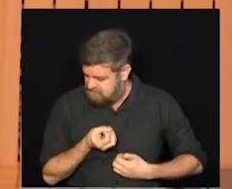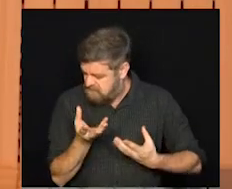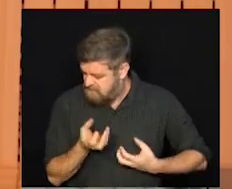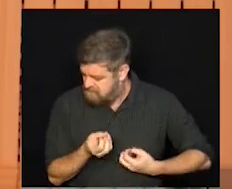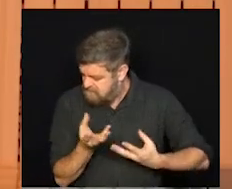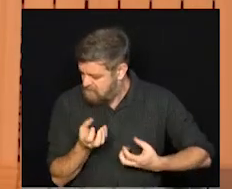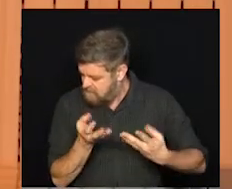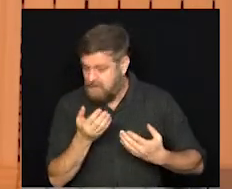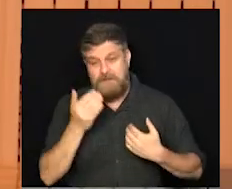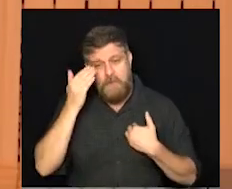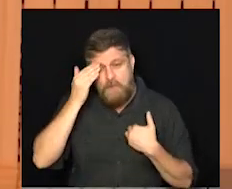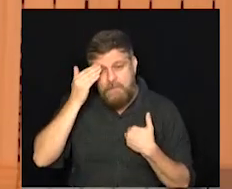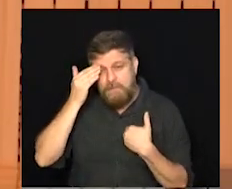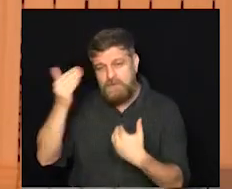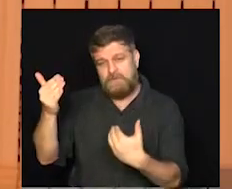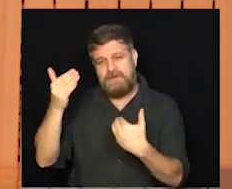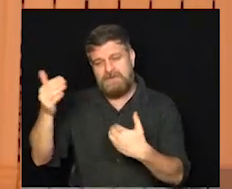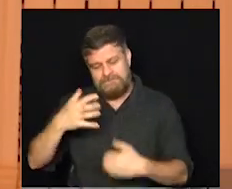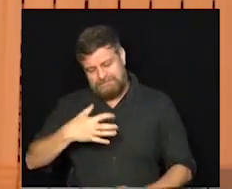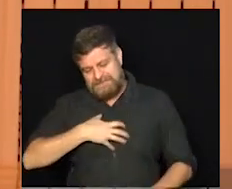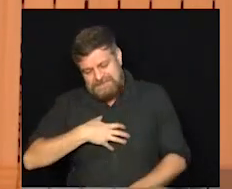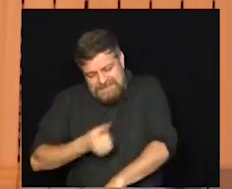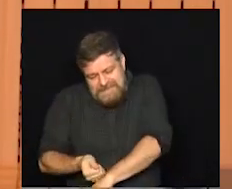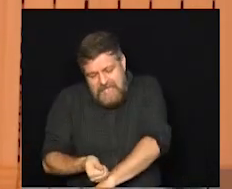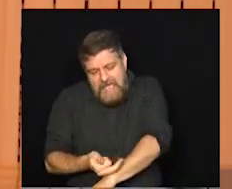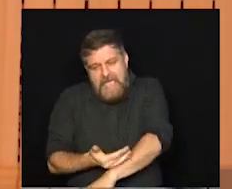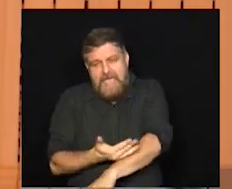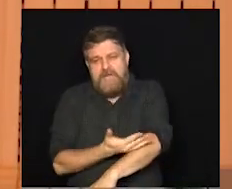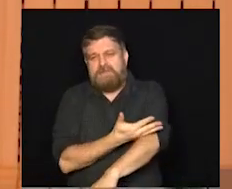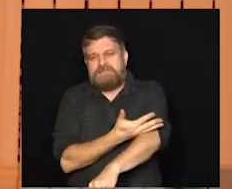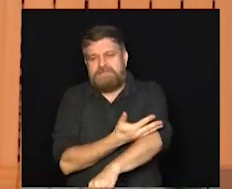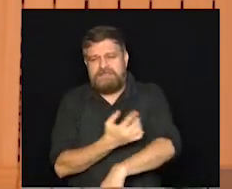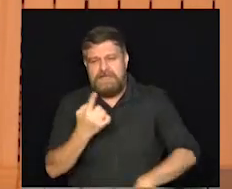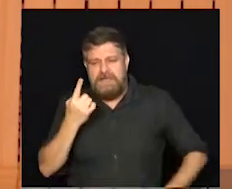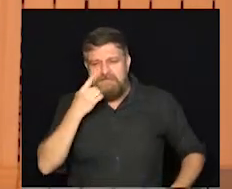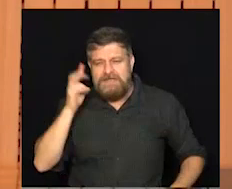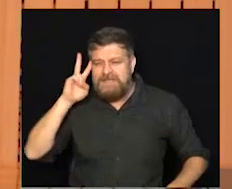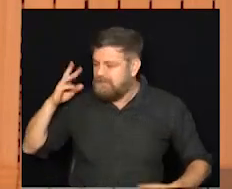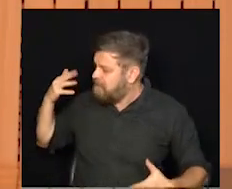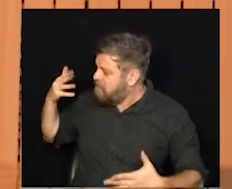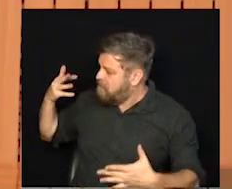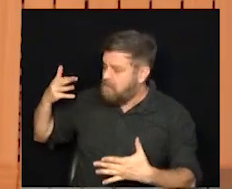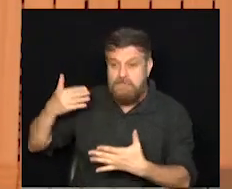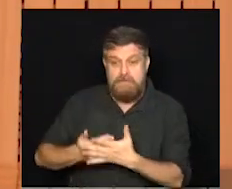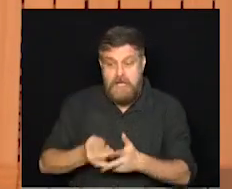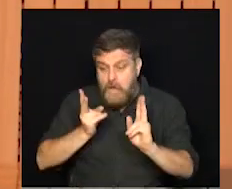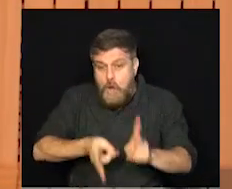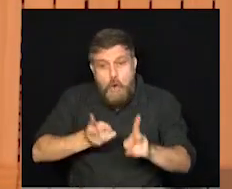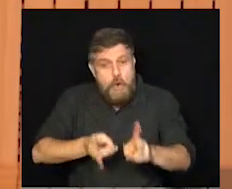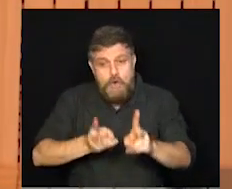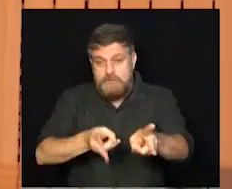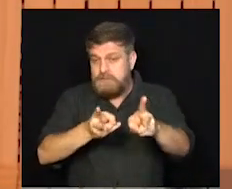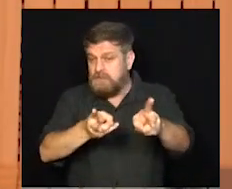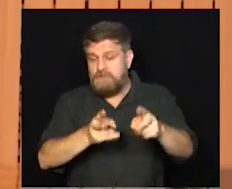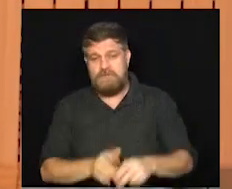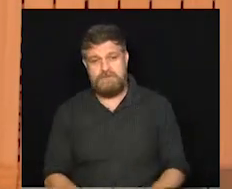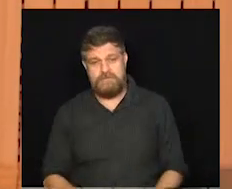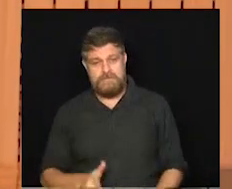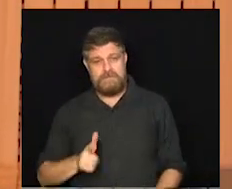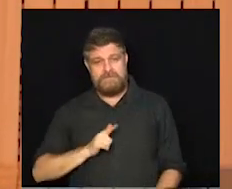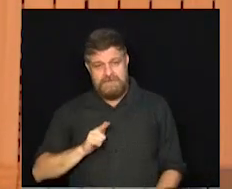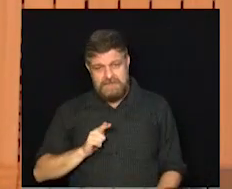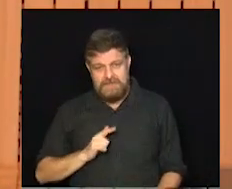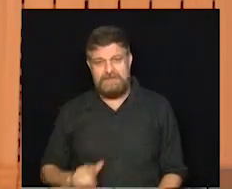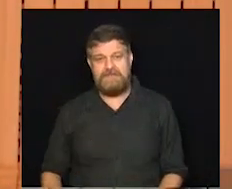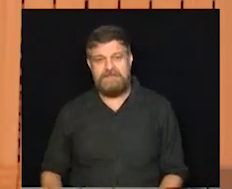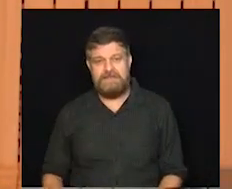obrigado, viu? Me deixa emocionado rever toda essa história, que continua, como o senhor disse, ela floresce,